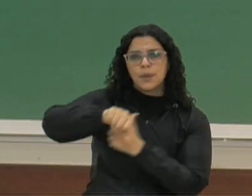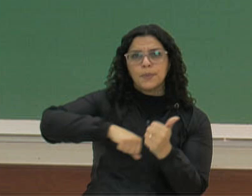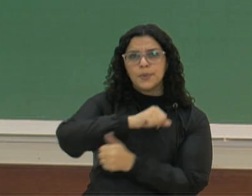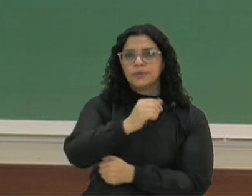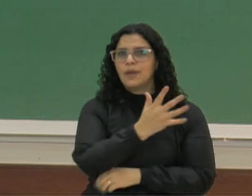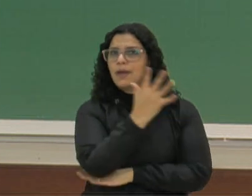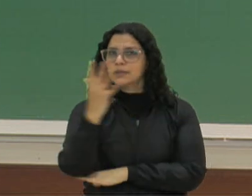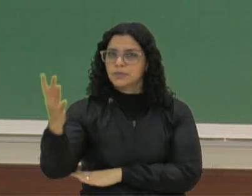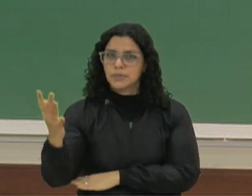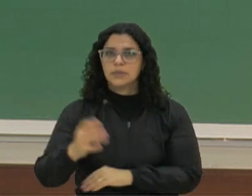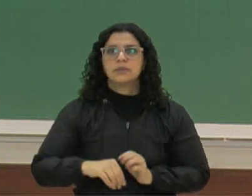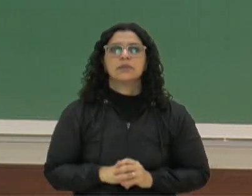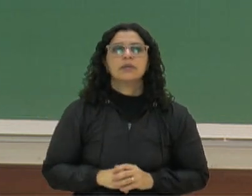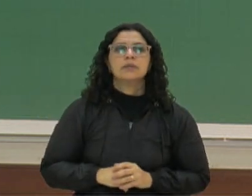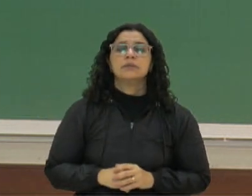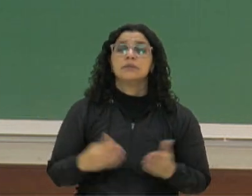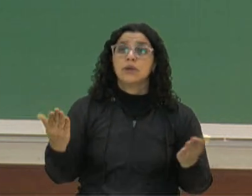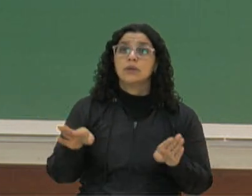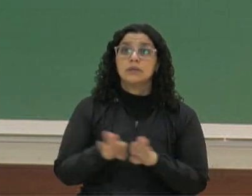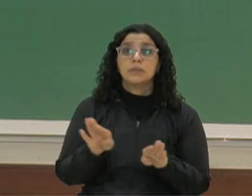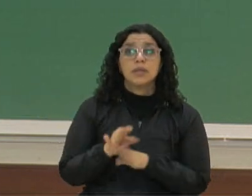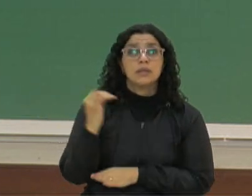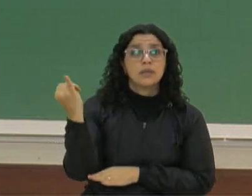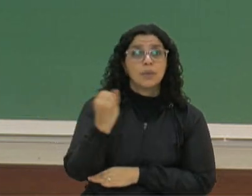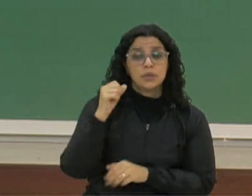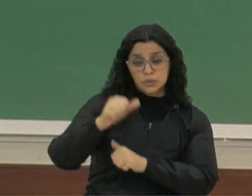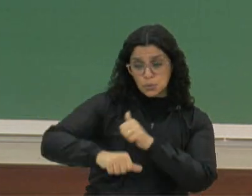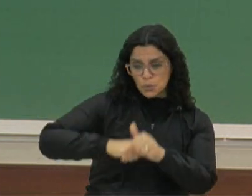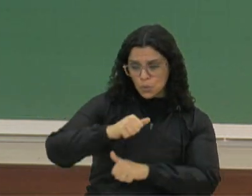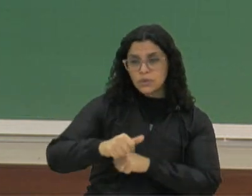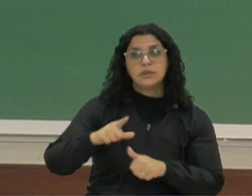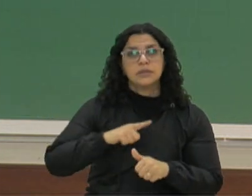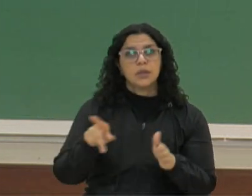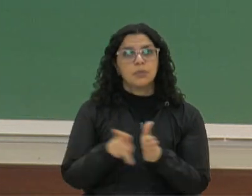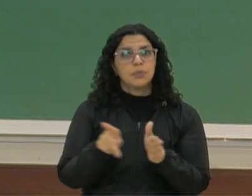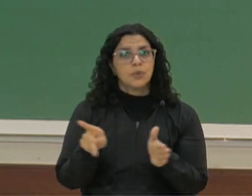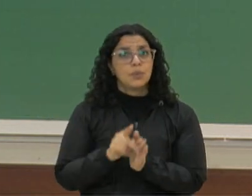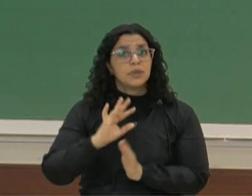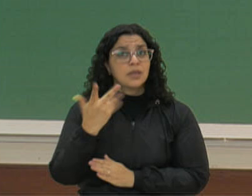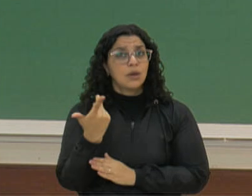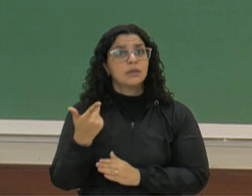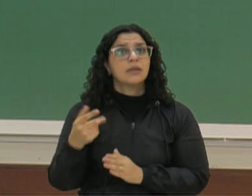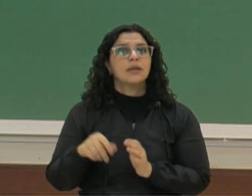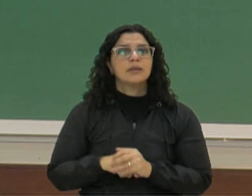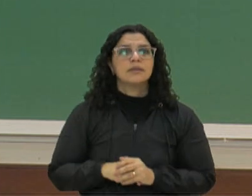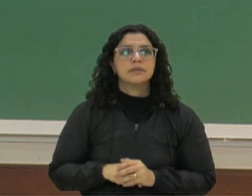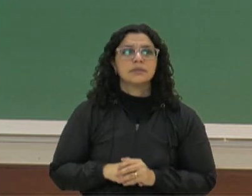dessas paisagens e também a importância das transformações que são realizadas pela